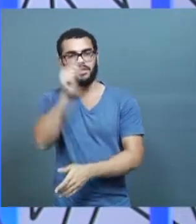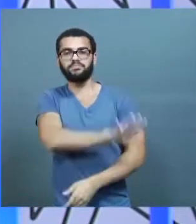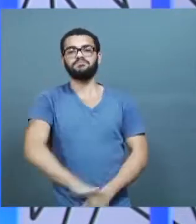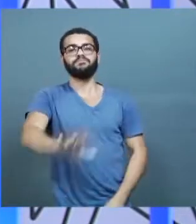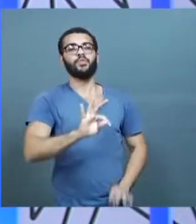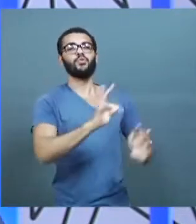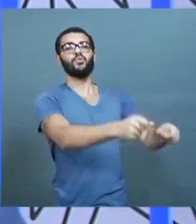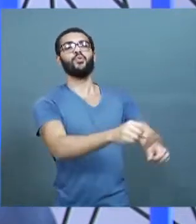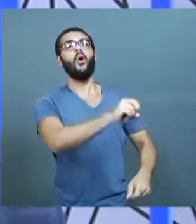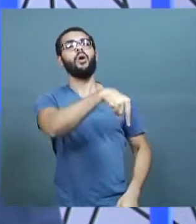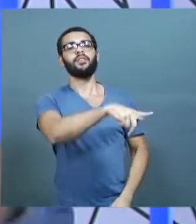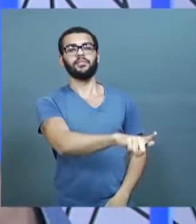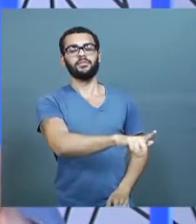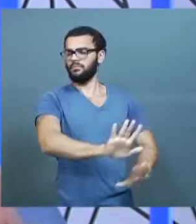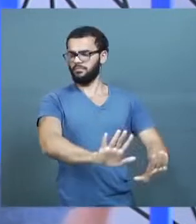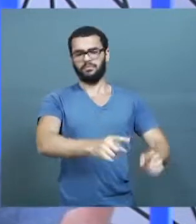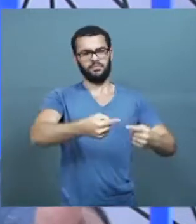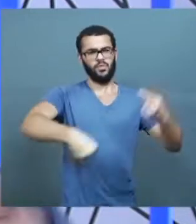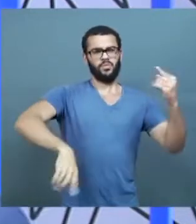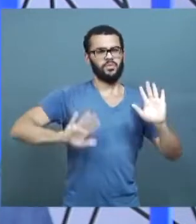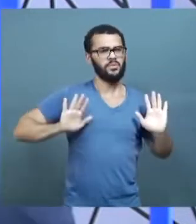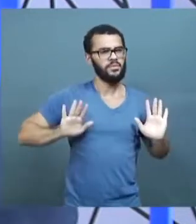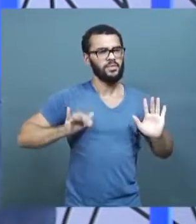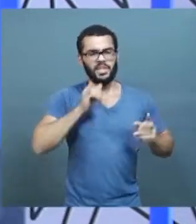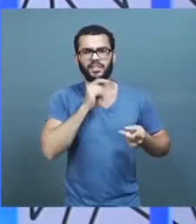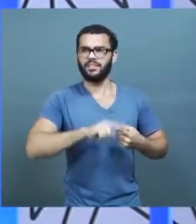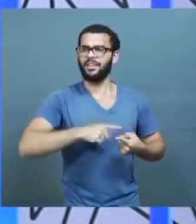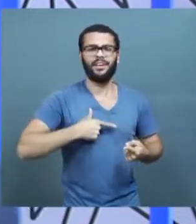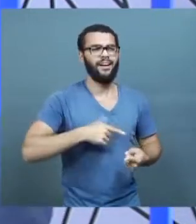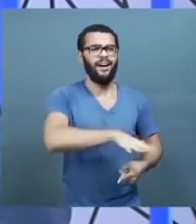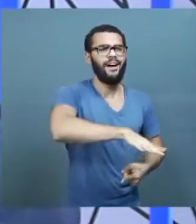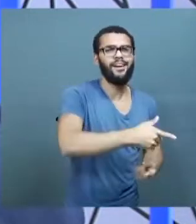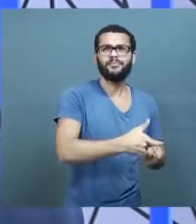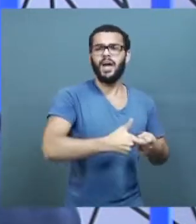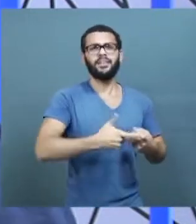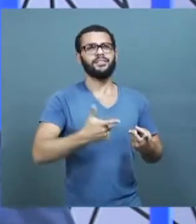que na sociedade, tanto no meio médico, meio